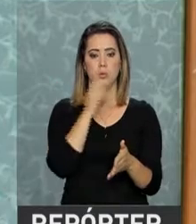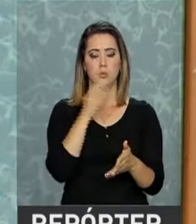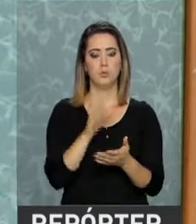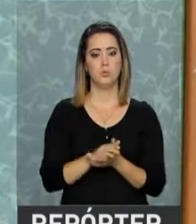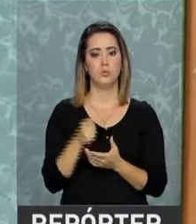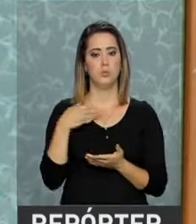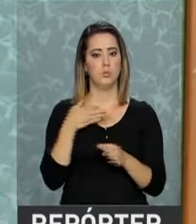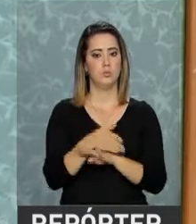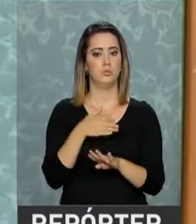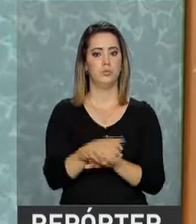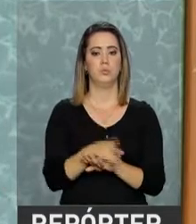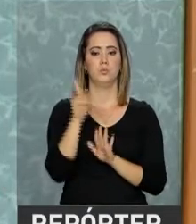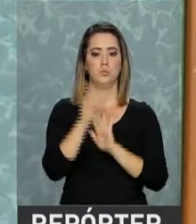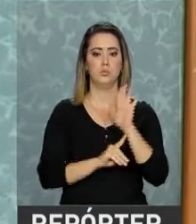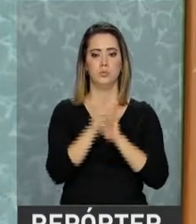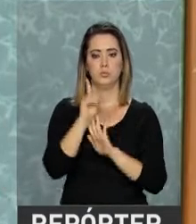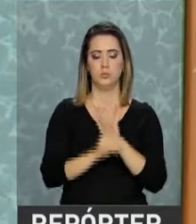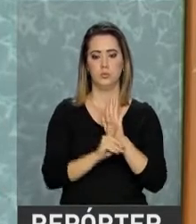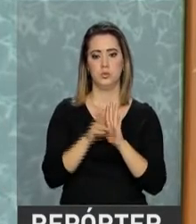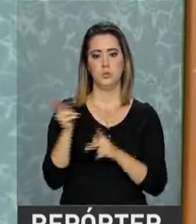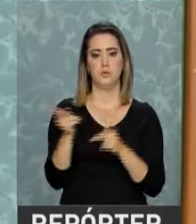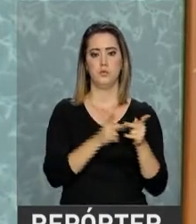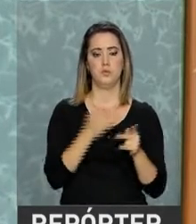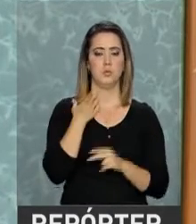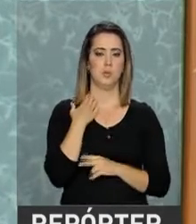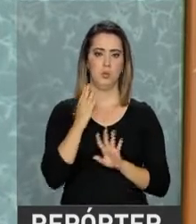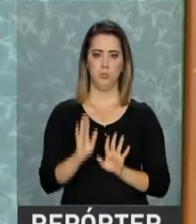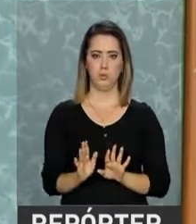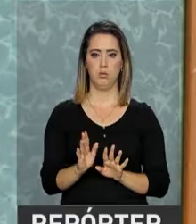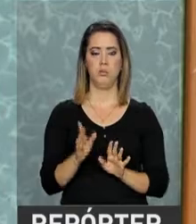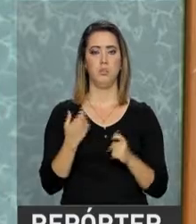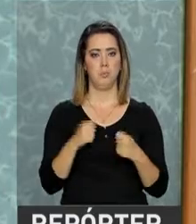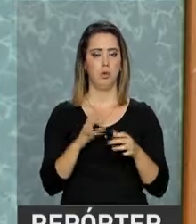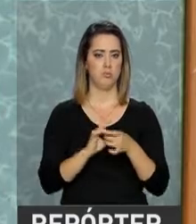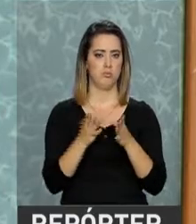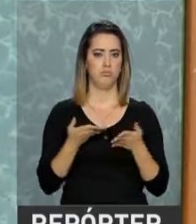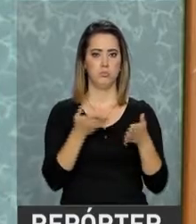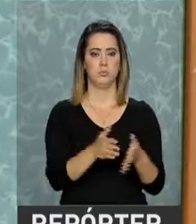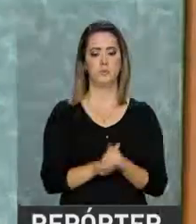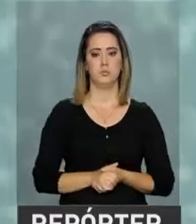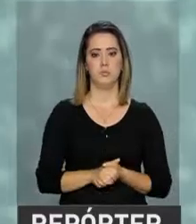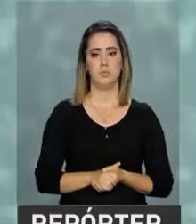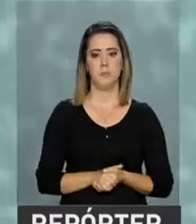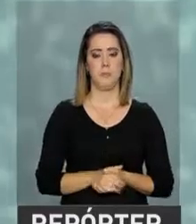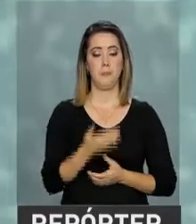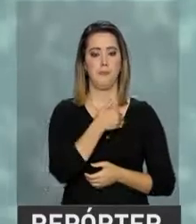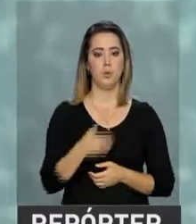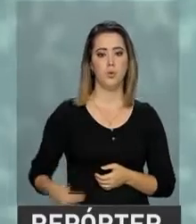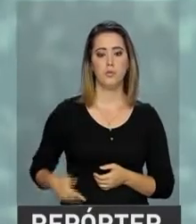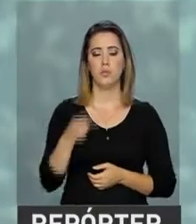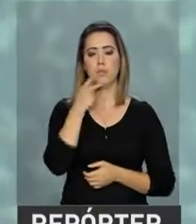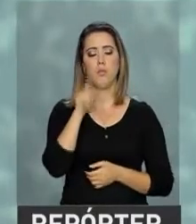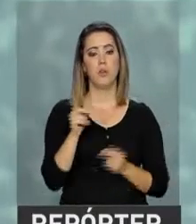de si dc desse recurso visitando agências dos bancos e dos agenciadores para o governo essa